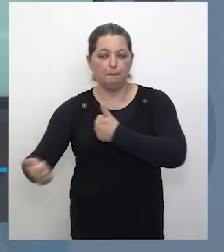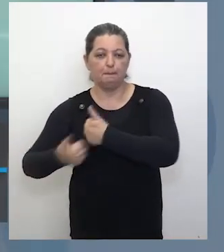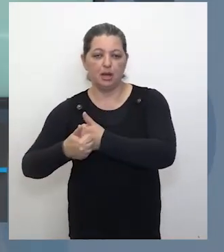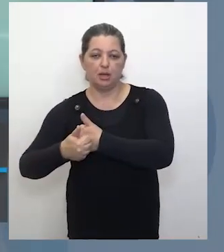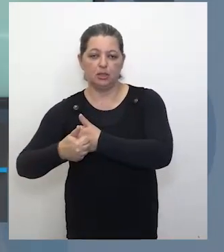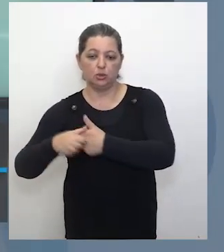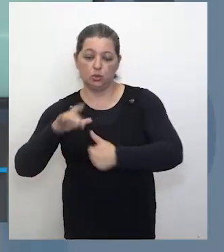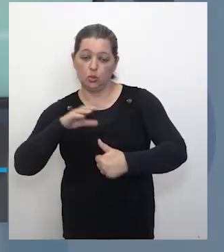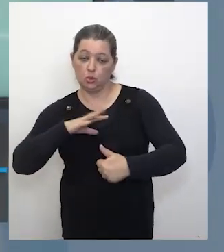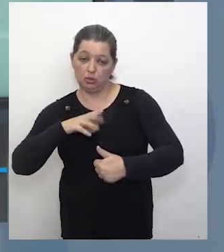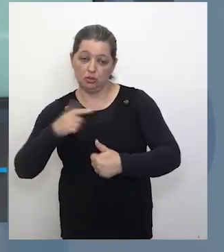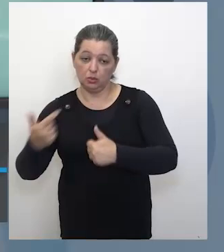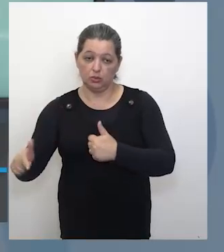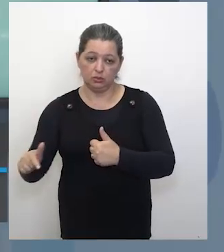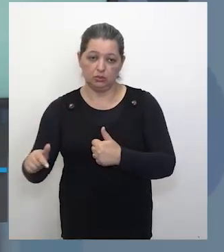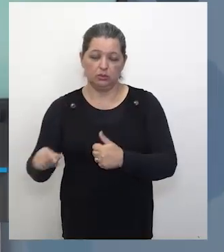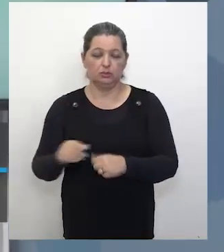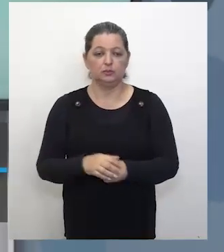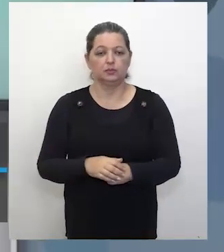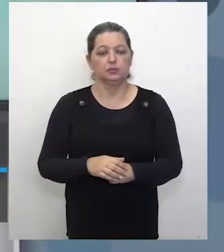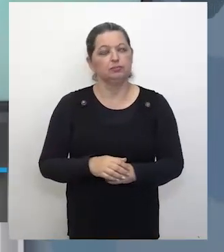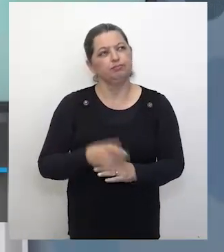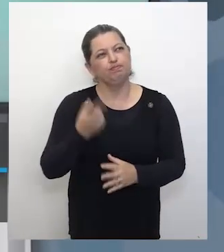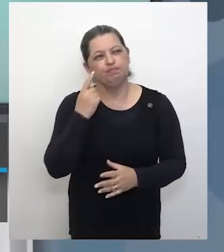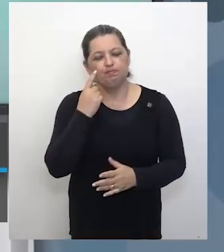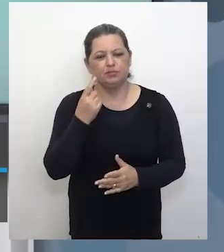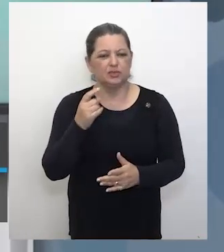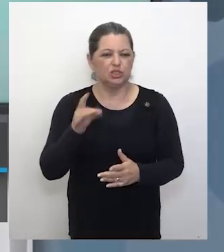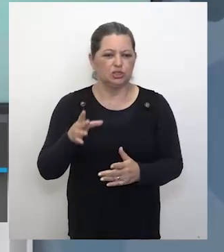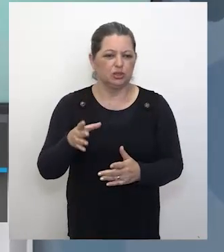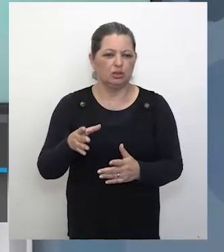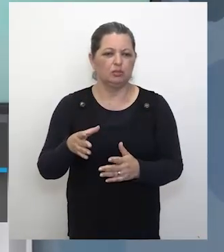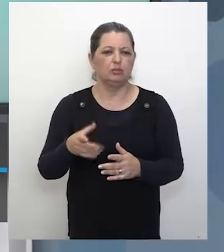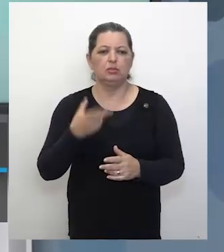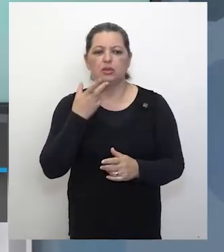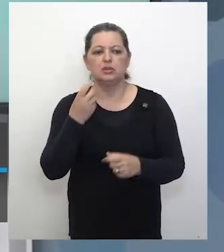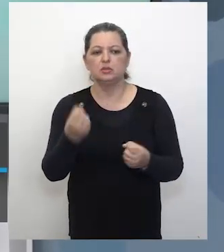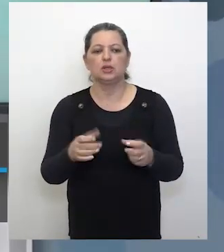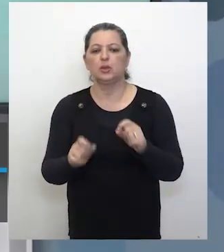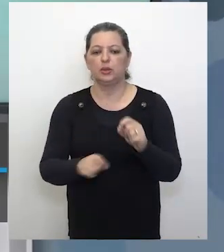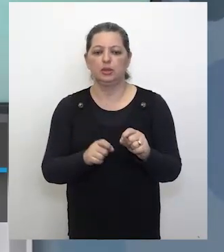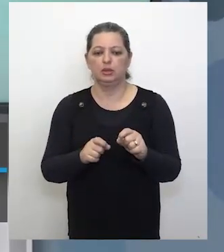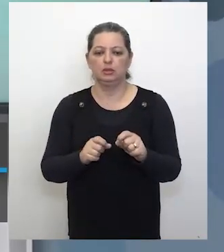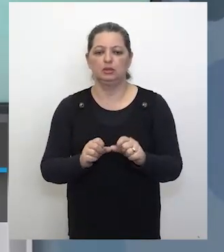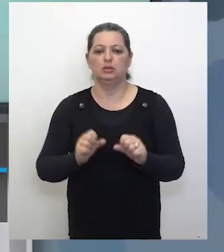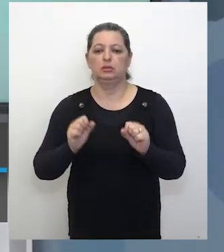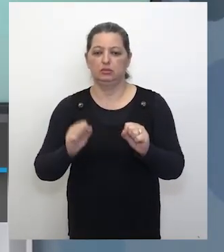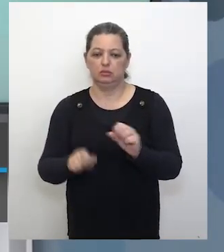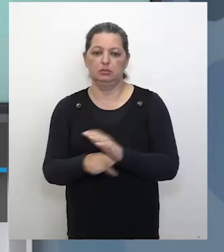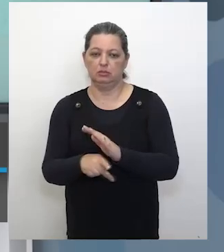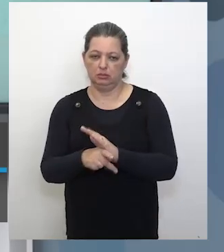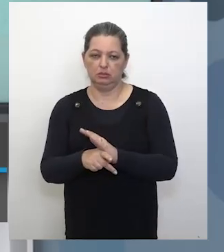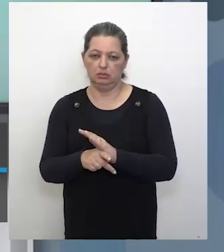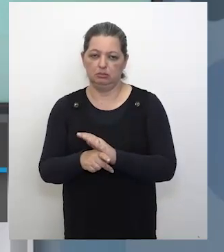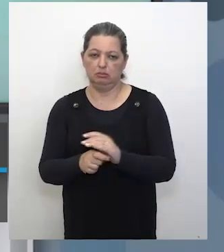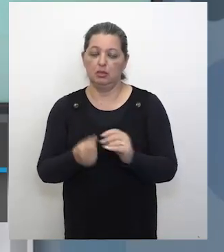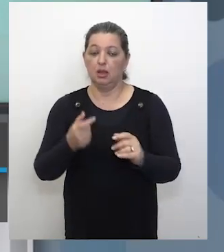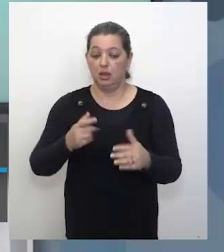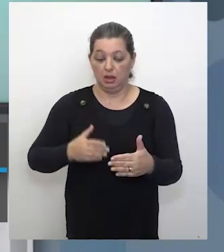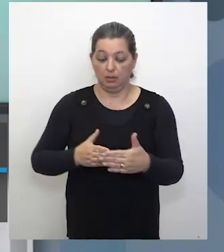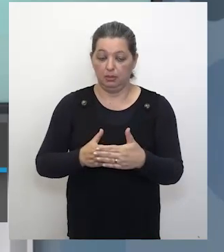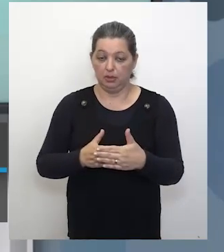ele é mais dinâmico, ele só tá, vamos dizer, o limite é só para dizer até onde você pode ir, até onde você não pode, mas